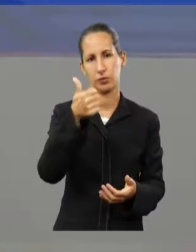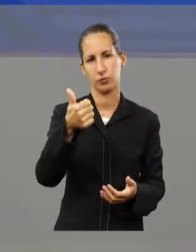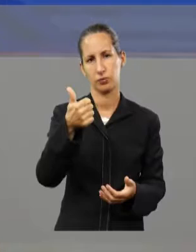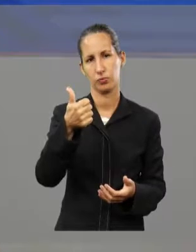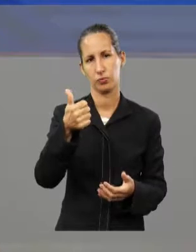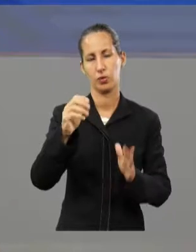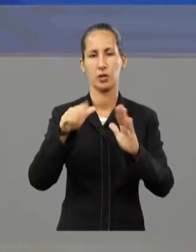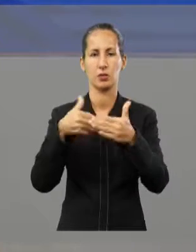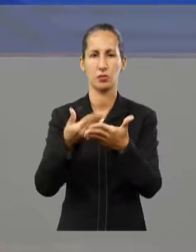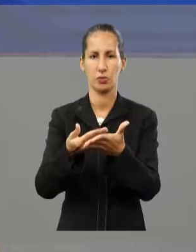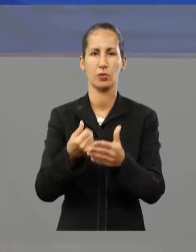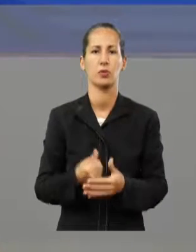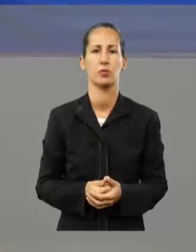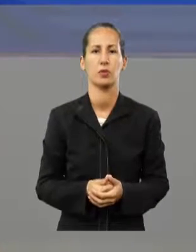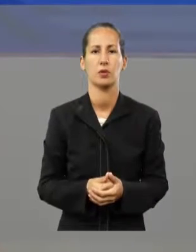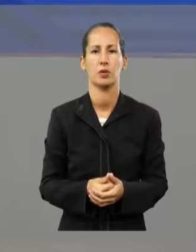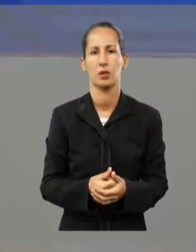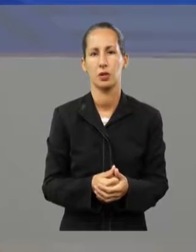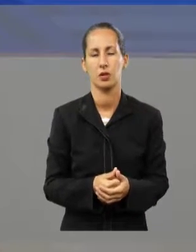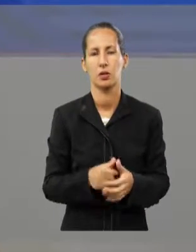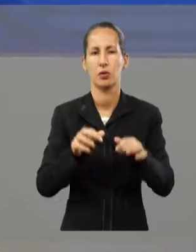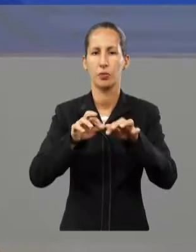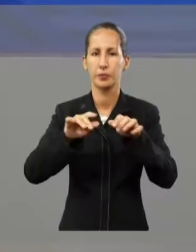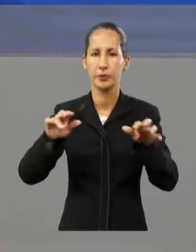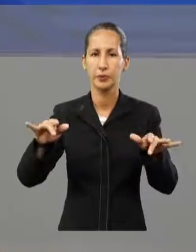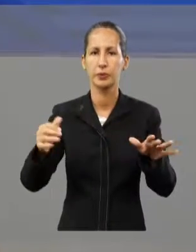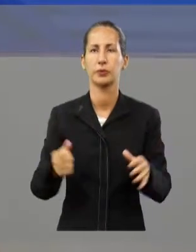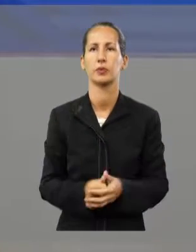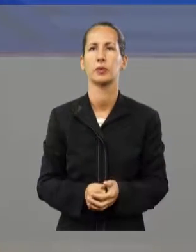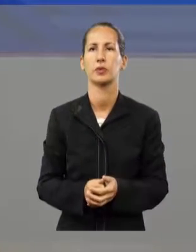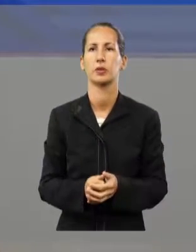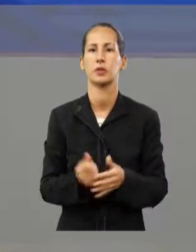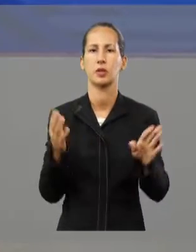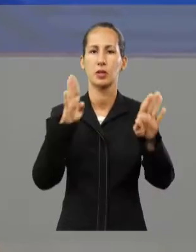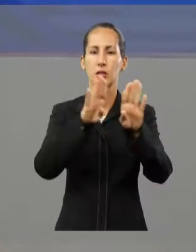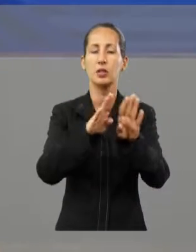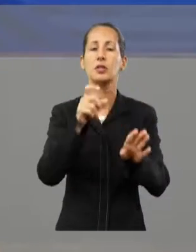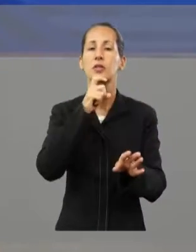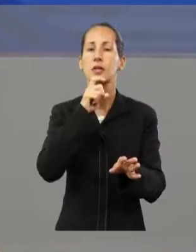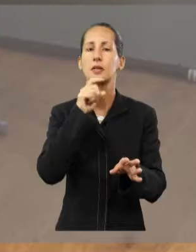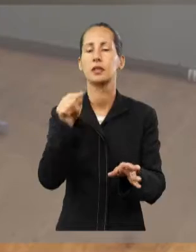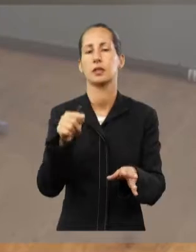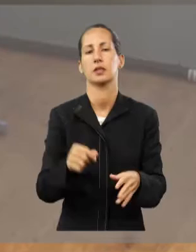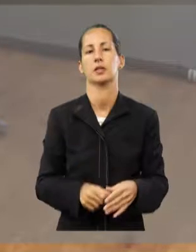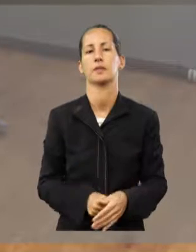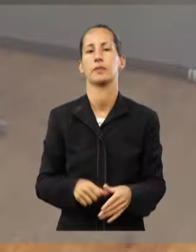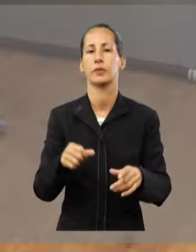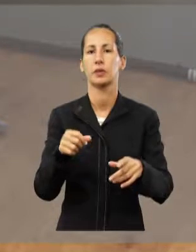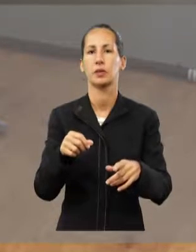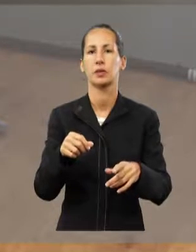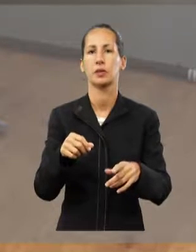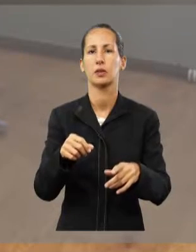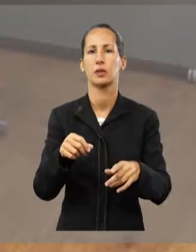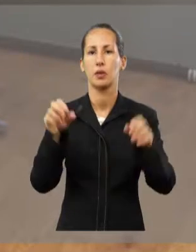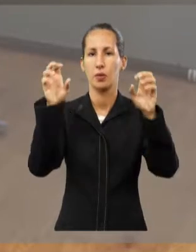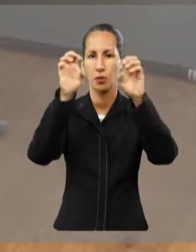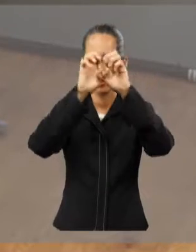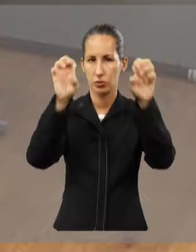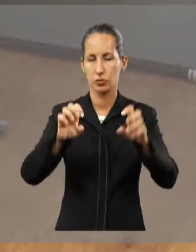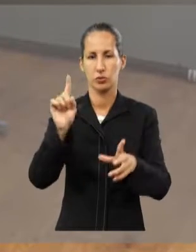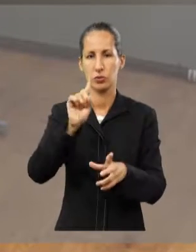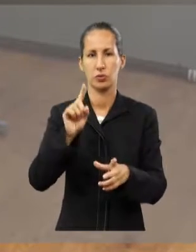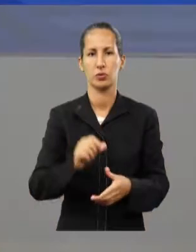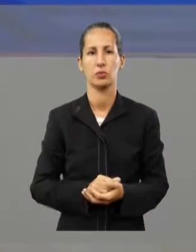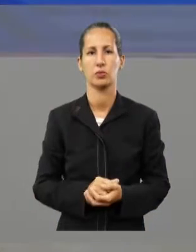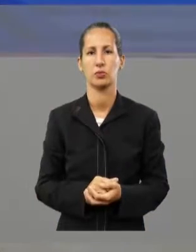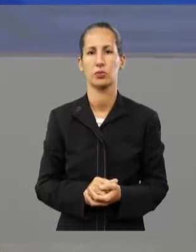21 colégios para meus computadores, geladeira. Reforma da estrutura. Não, do prédio não. Somente